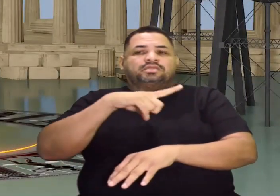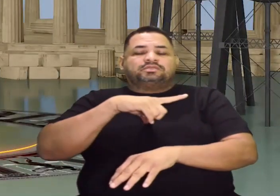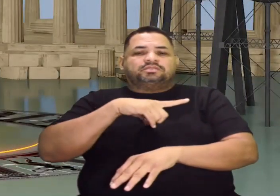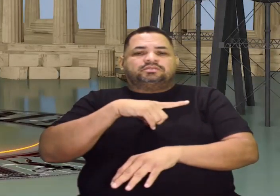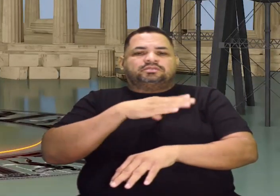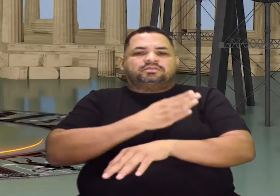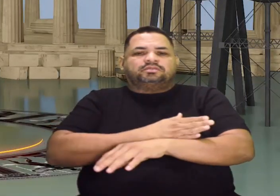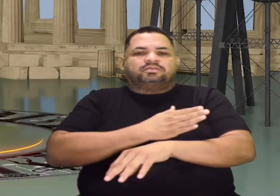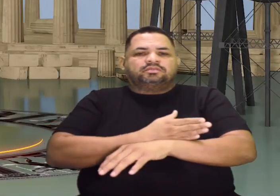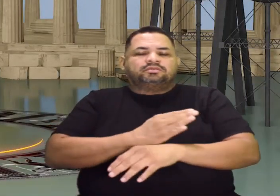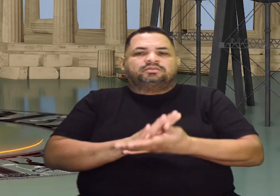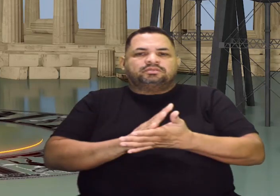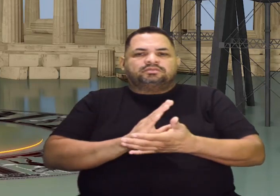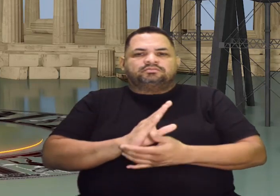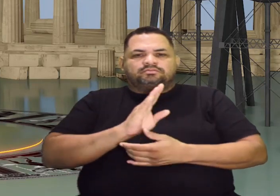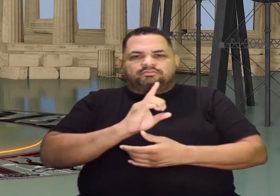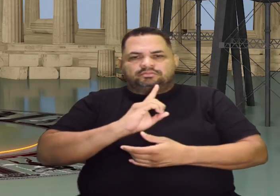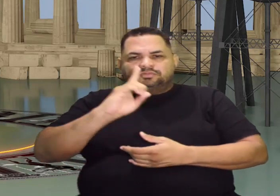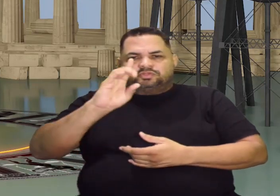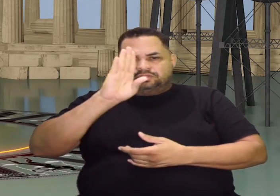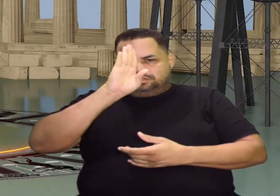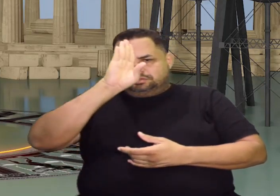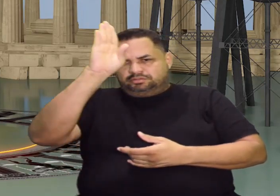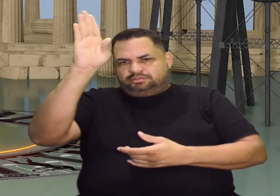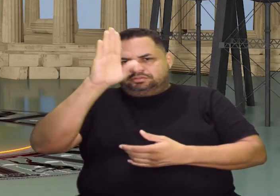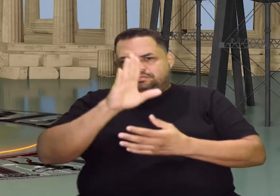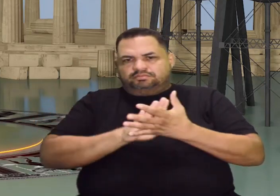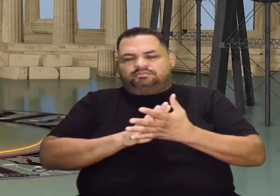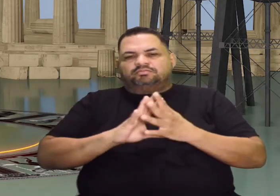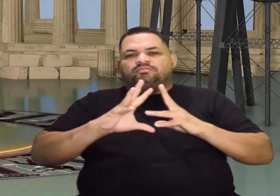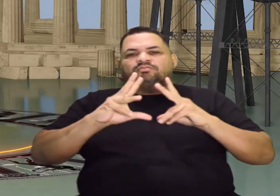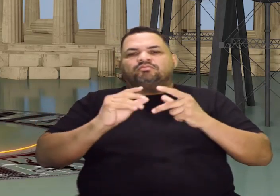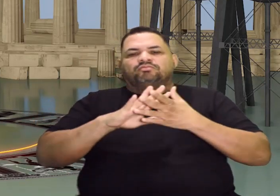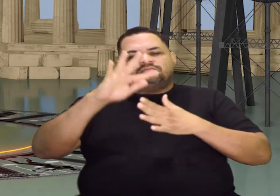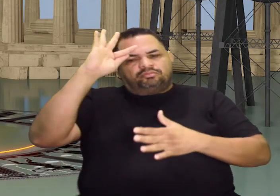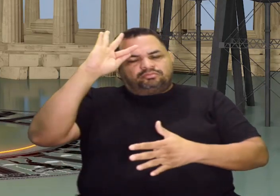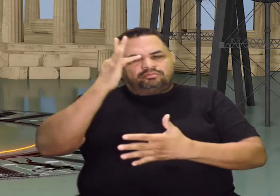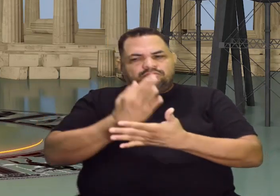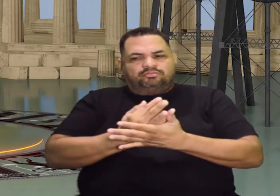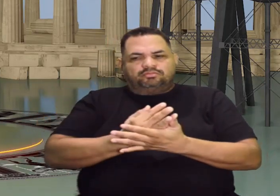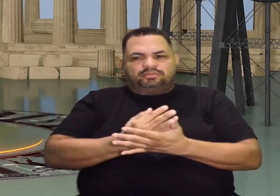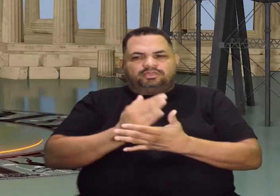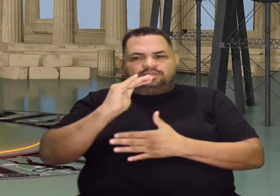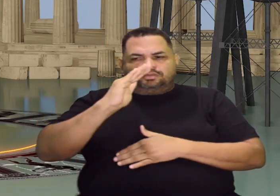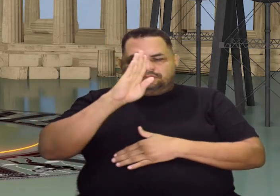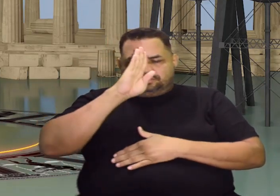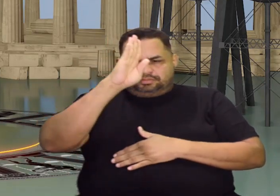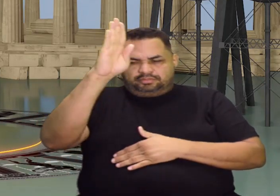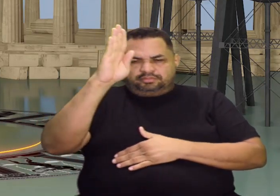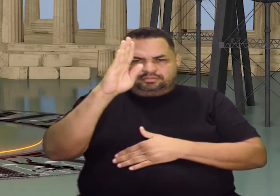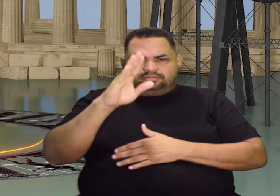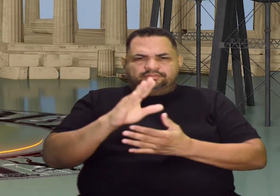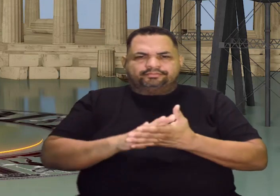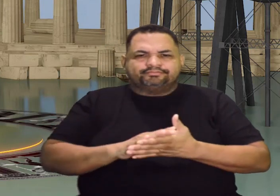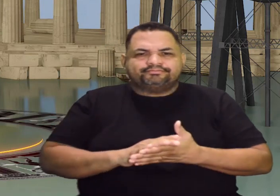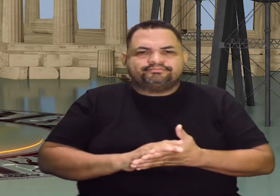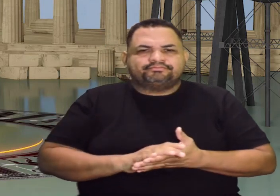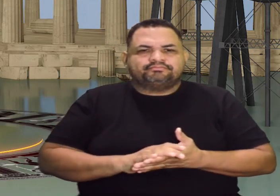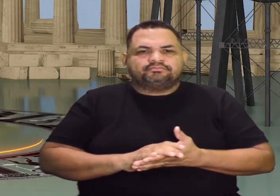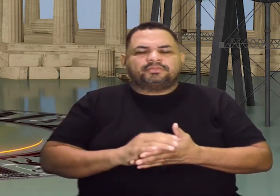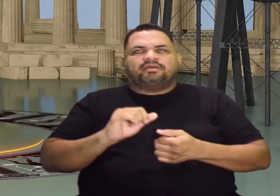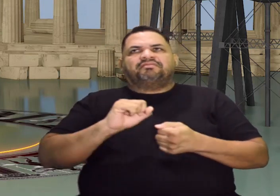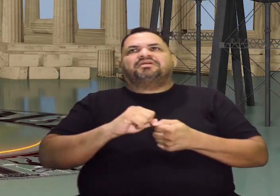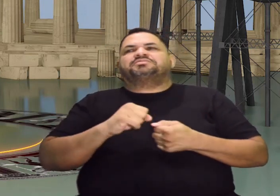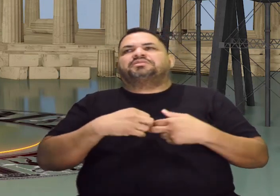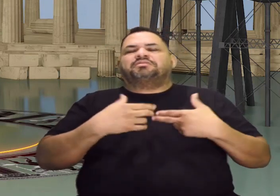Idade Média, o teocentrismo. Tudo era movido pela questão da fé. ia tomar uma atitude, né?